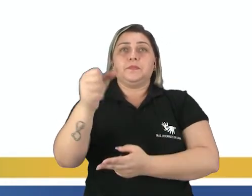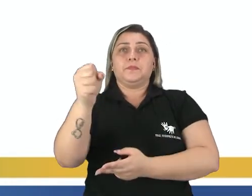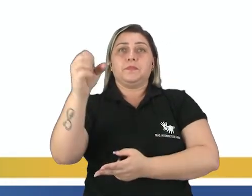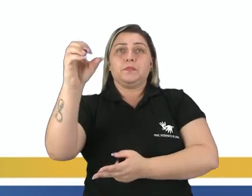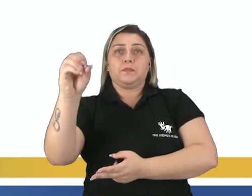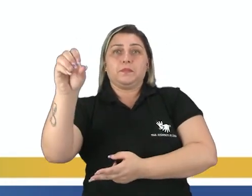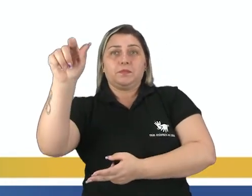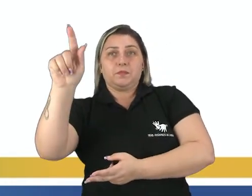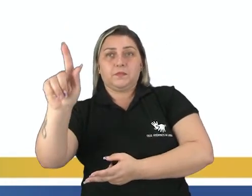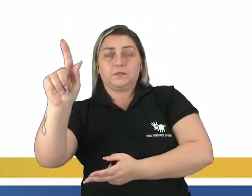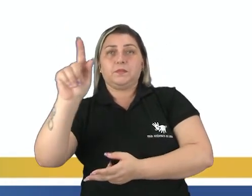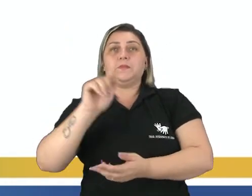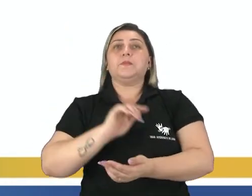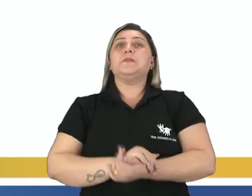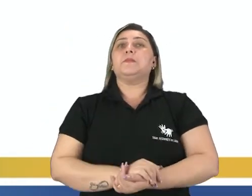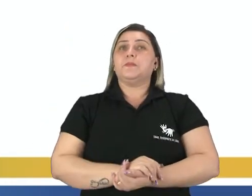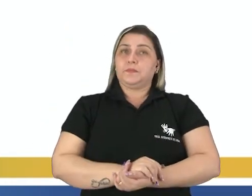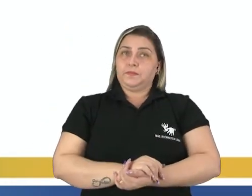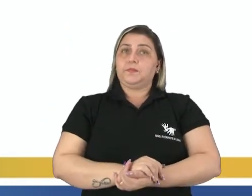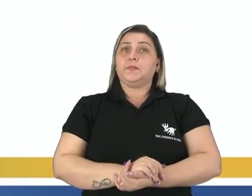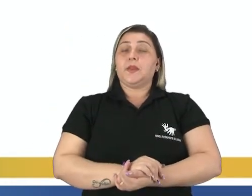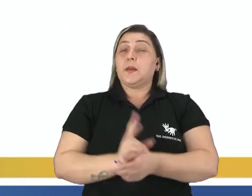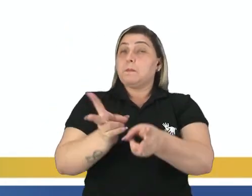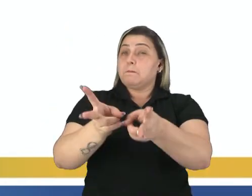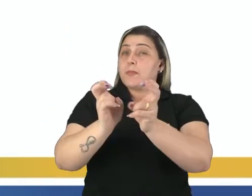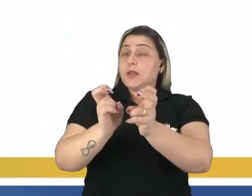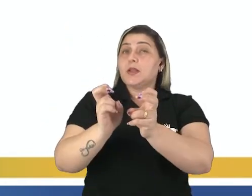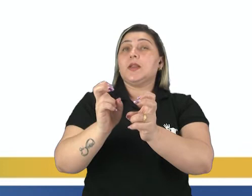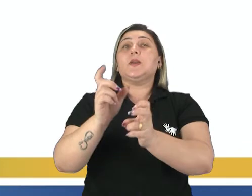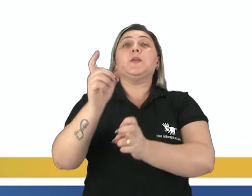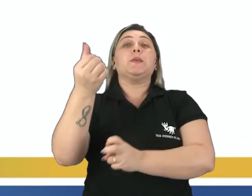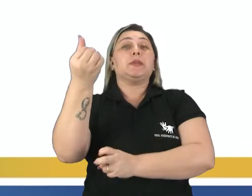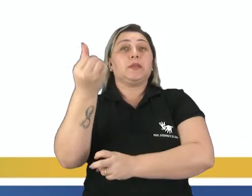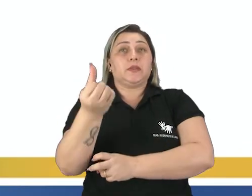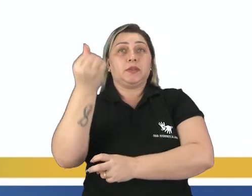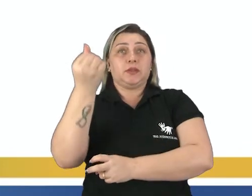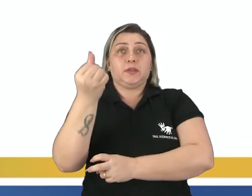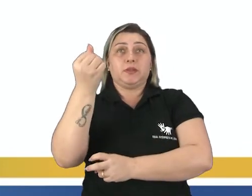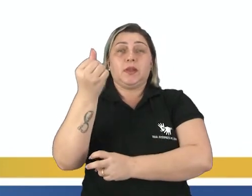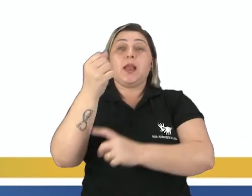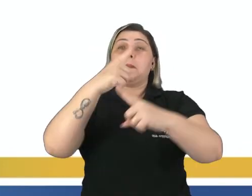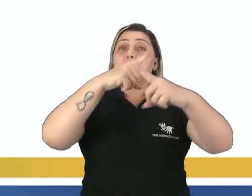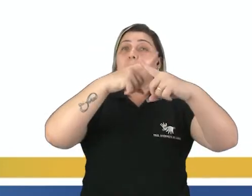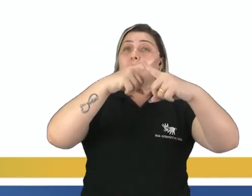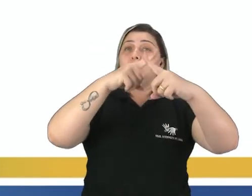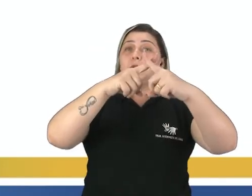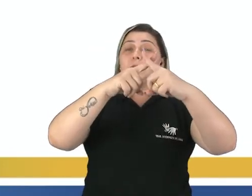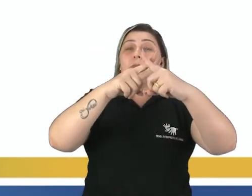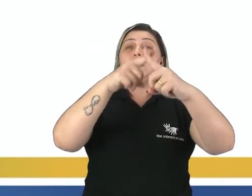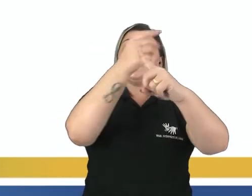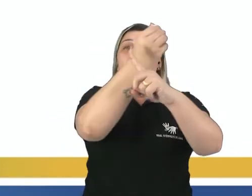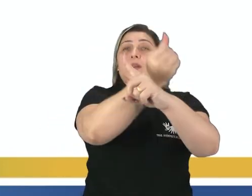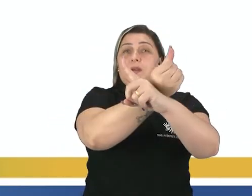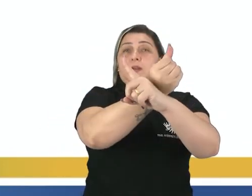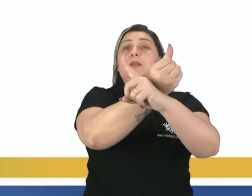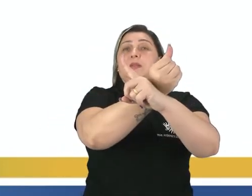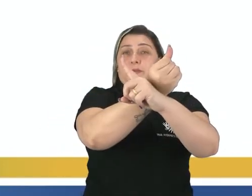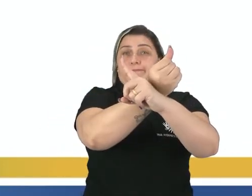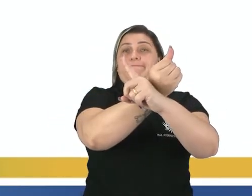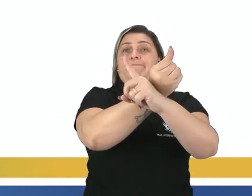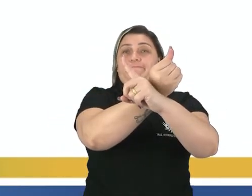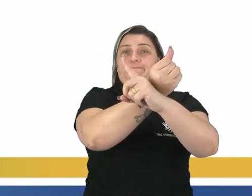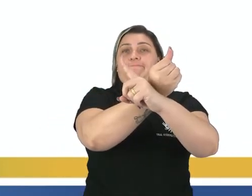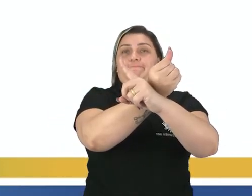a 180 graus. Perceba que o 6 está multiplicando a incógnita